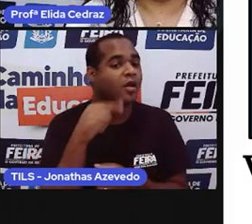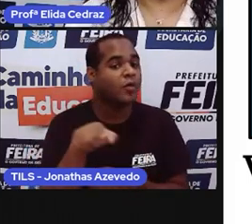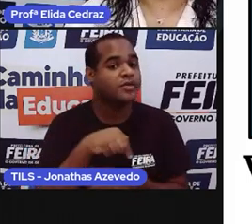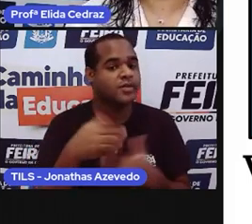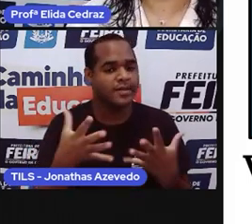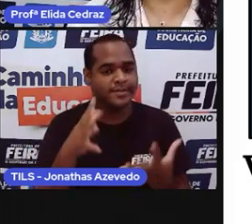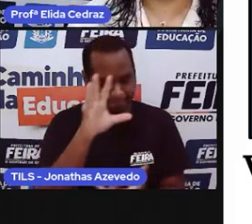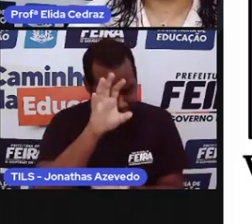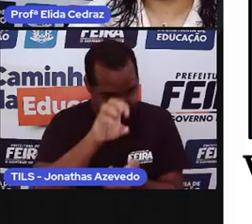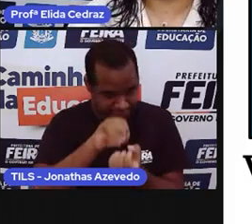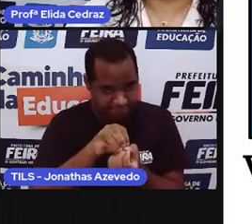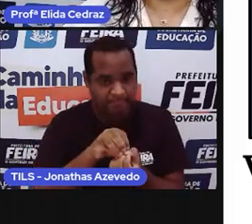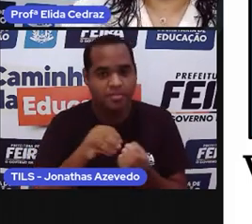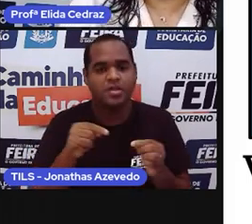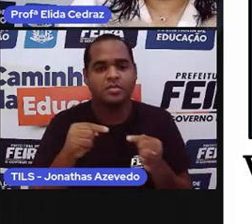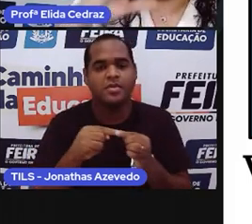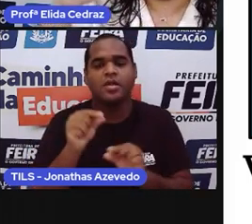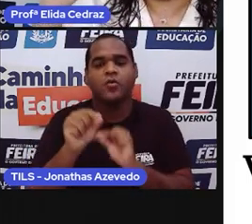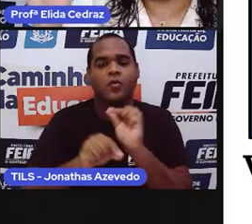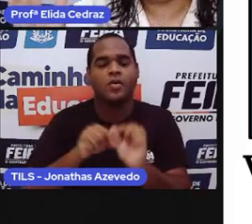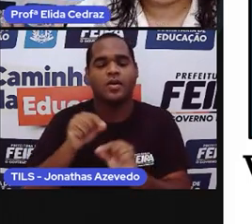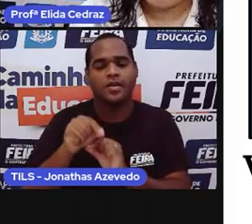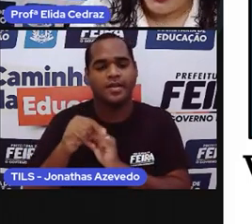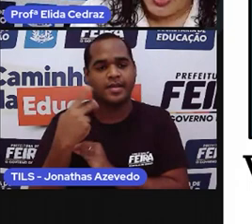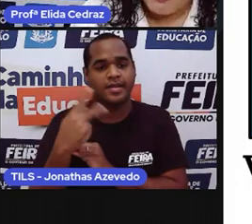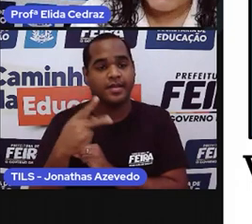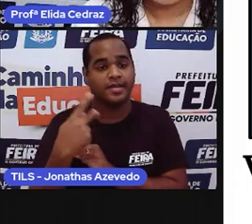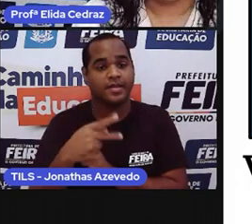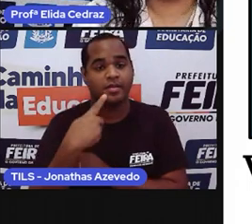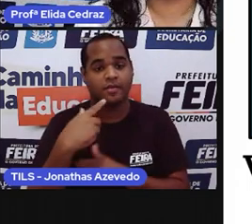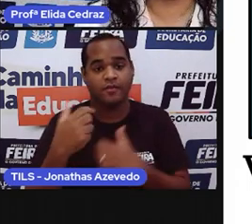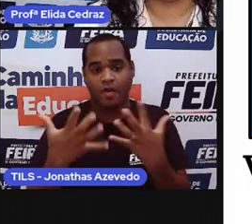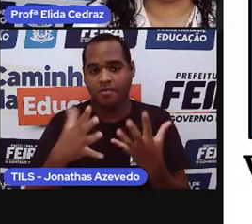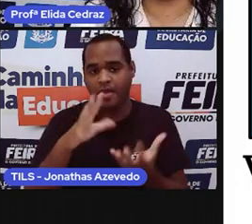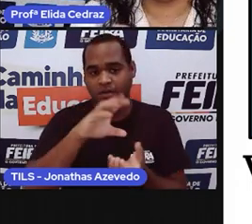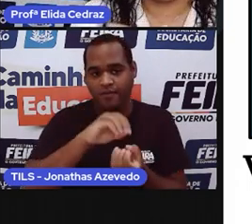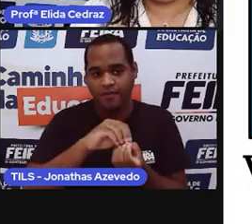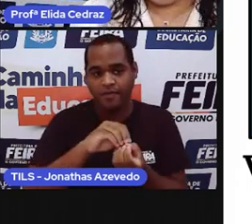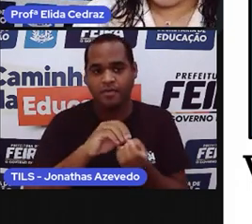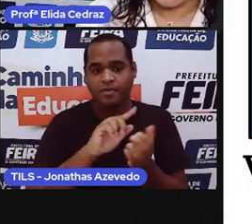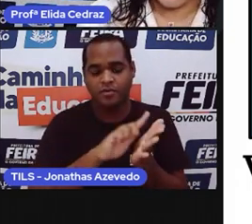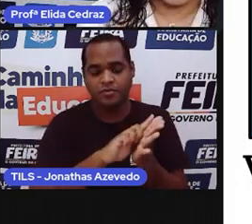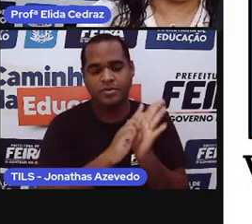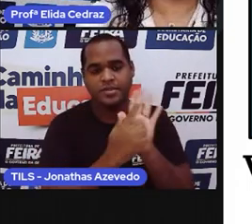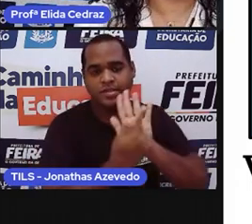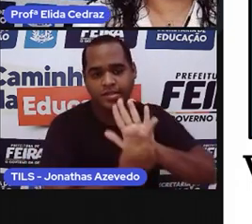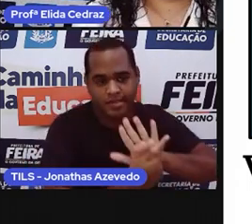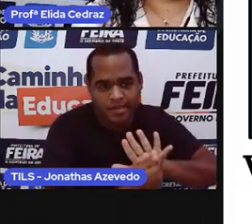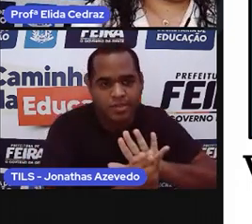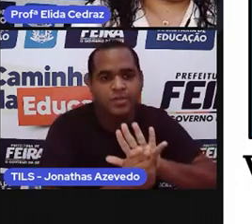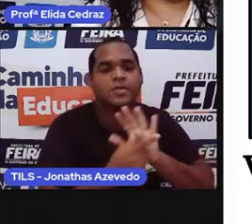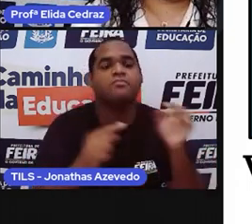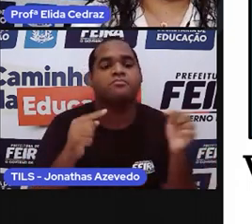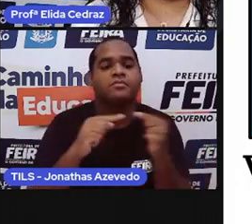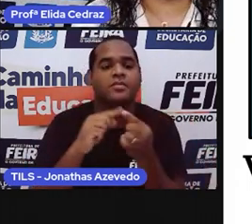compreender os elementos que compõem, que formam o gênero música.